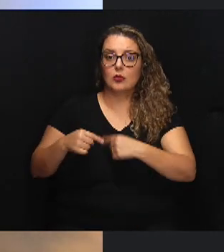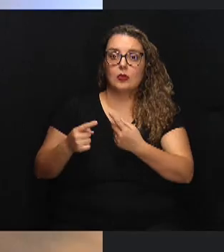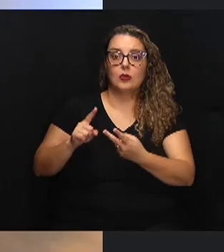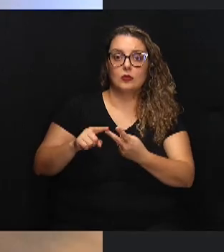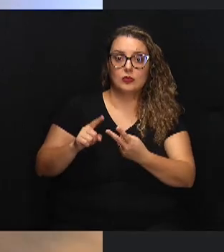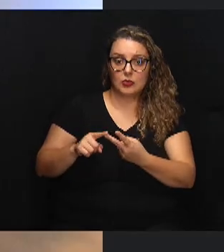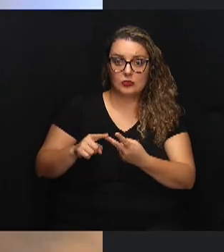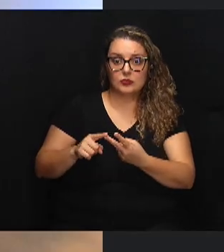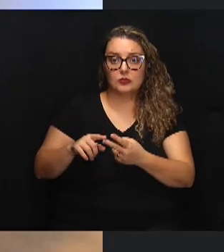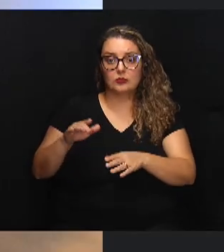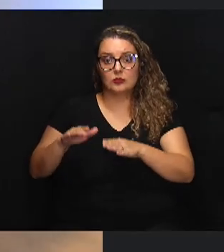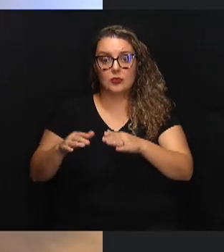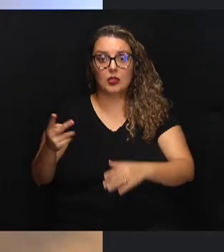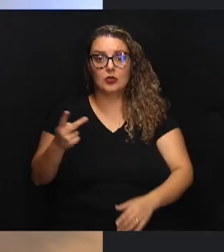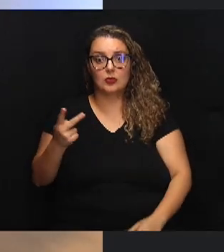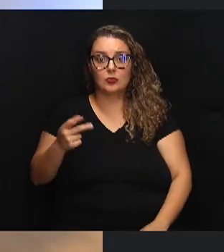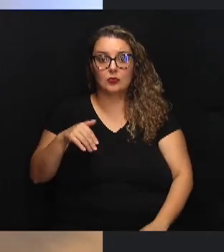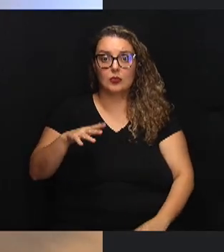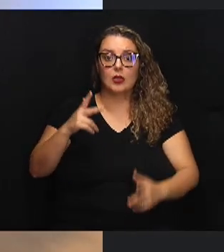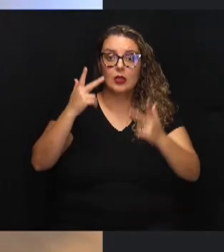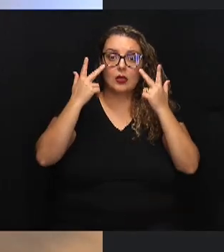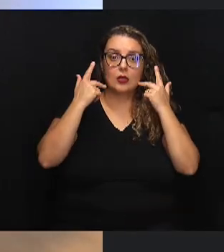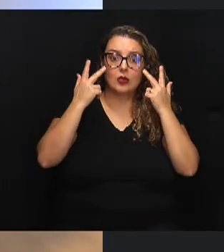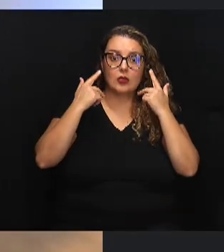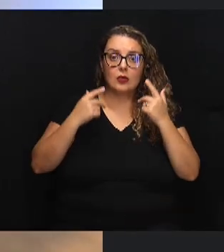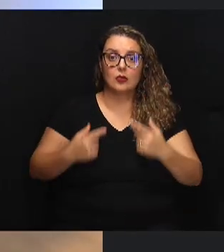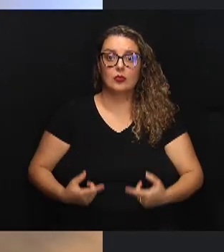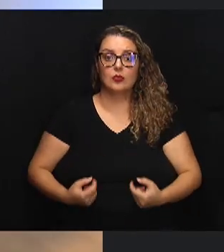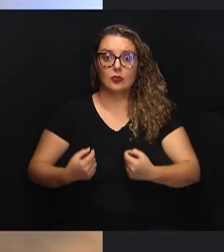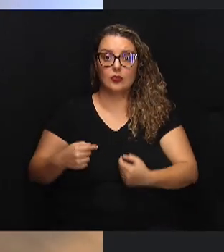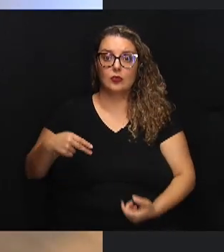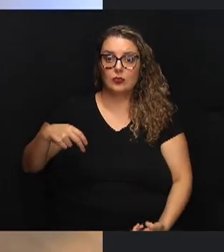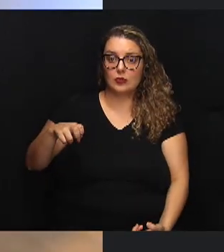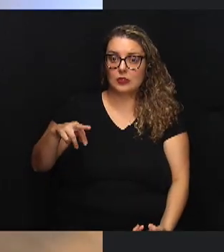que talvez seja aí o segundo mais comum, são os tumores